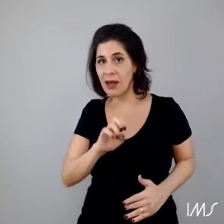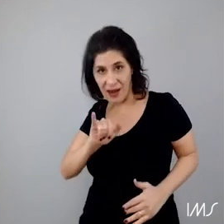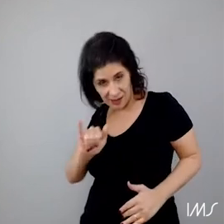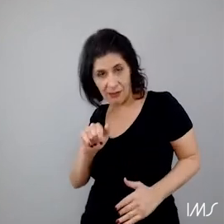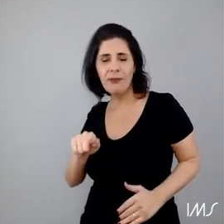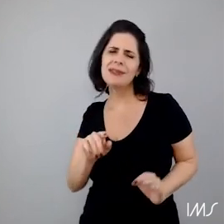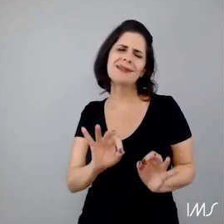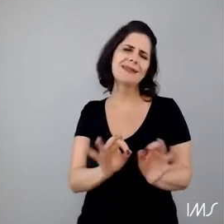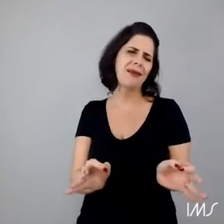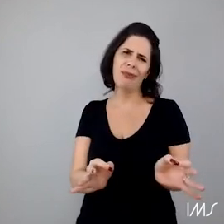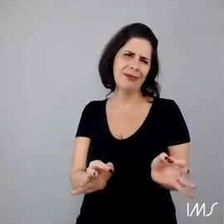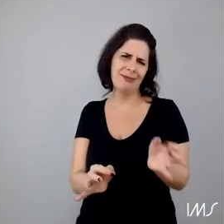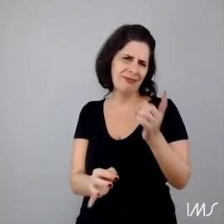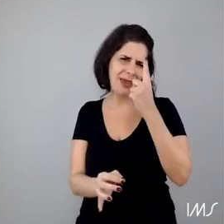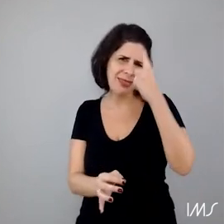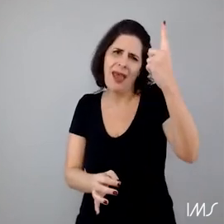pretender